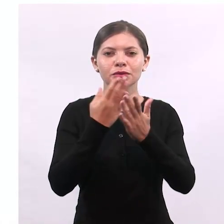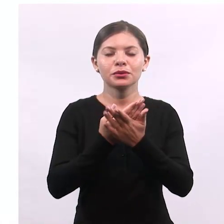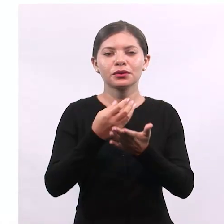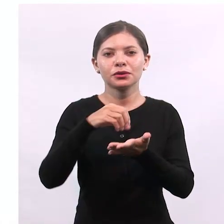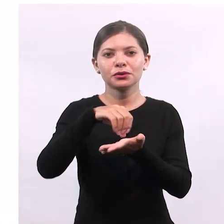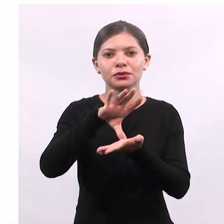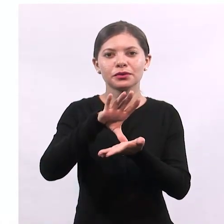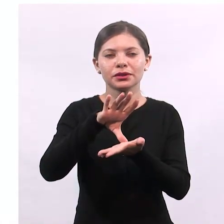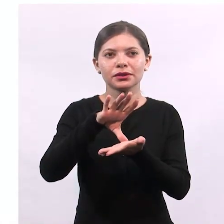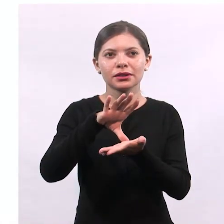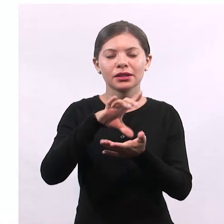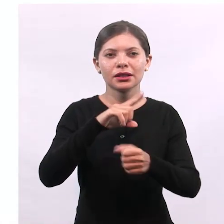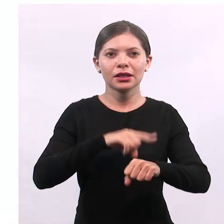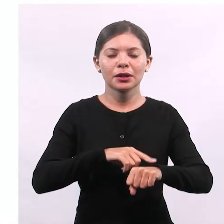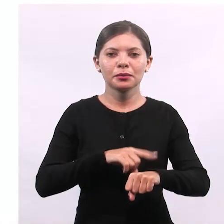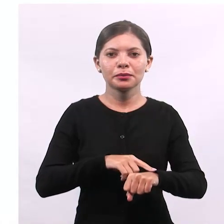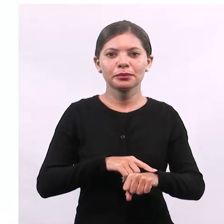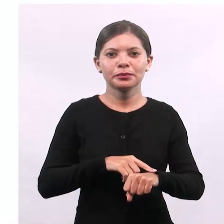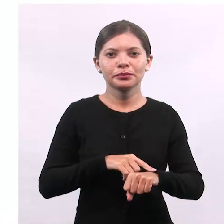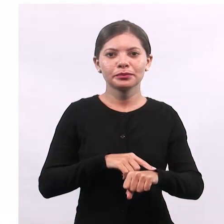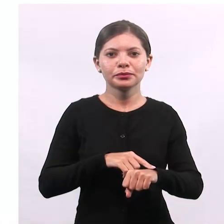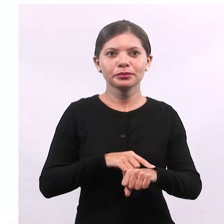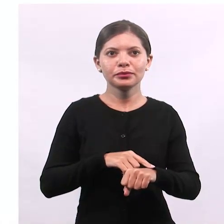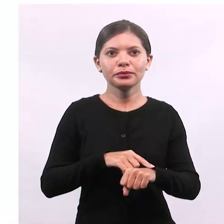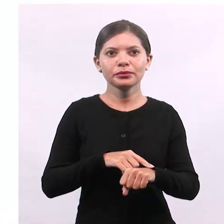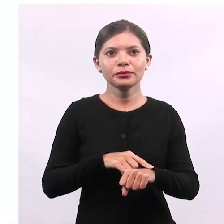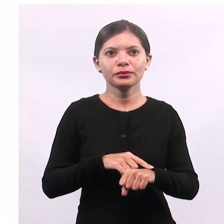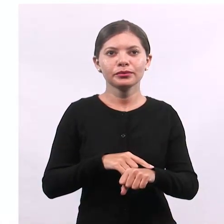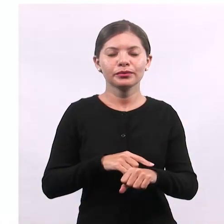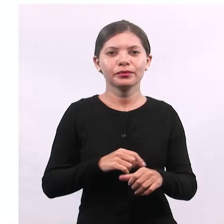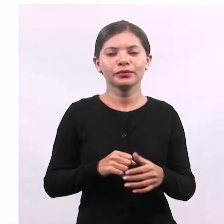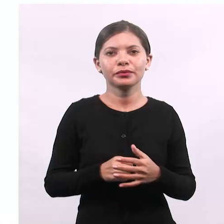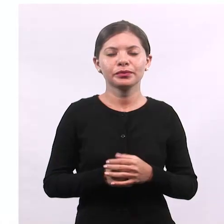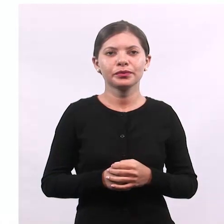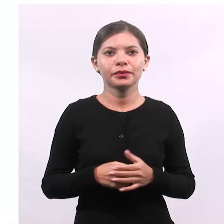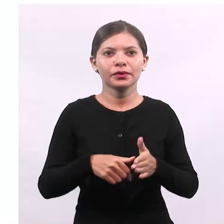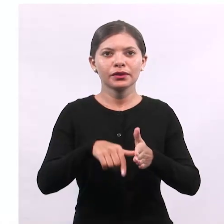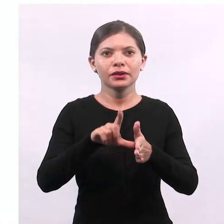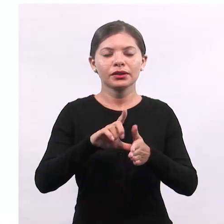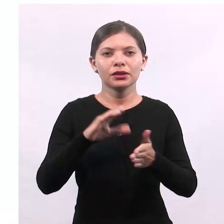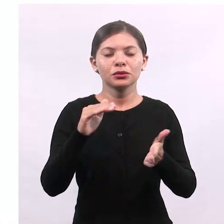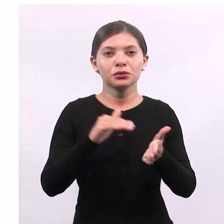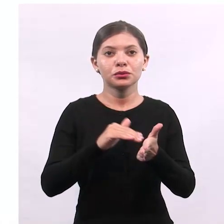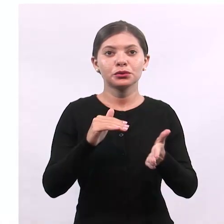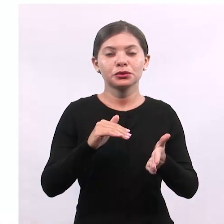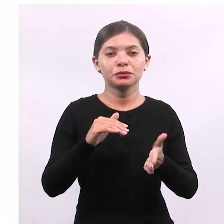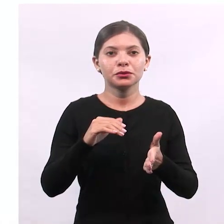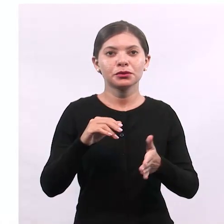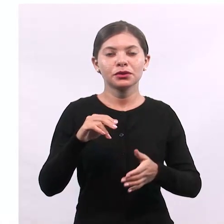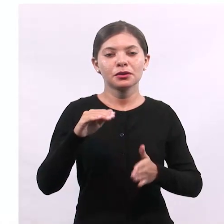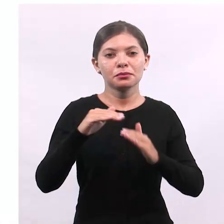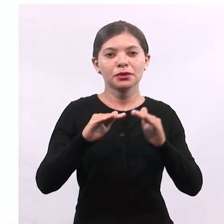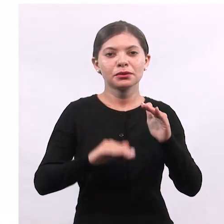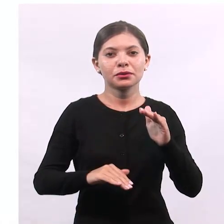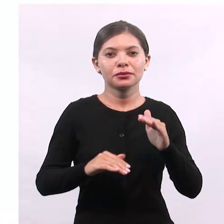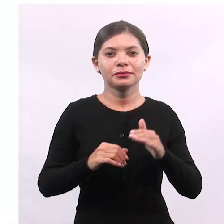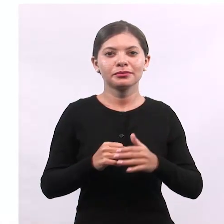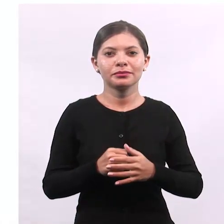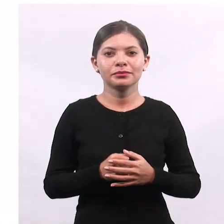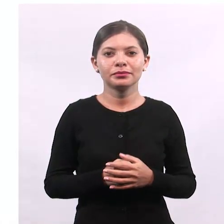mais tempos em dias anteriores e no último dia oferece mesmo menor tempo